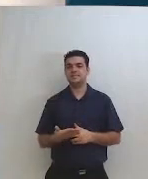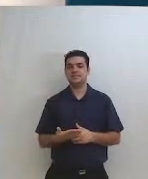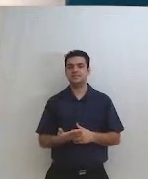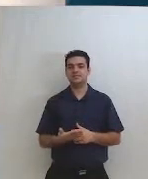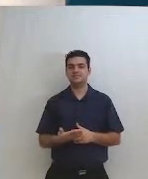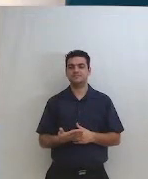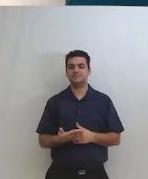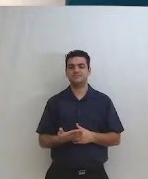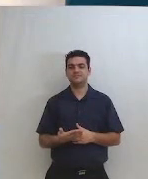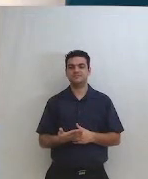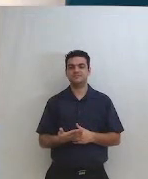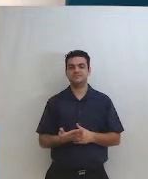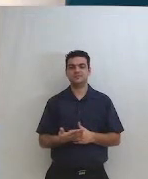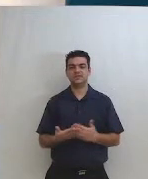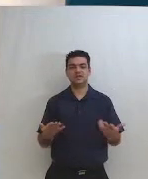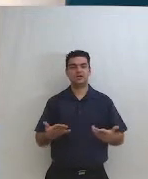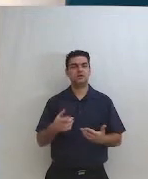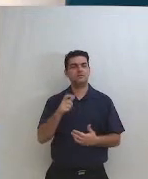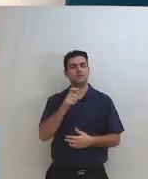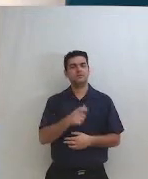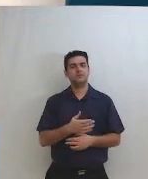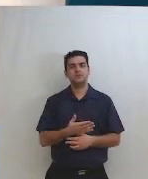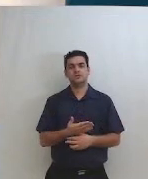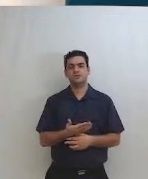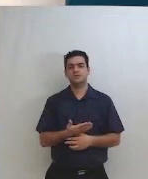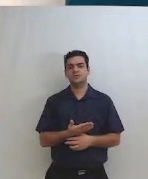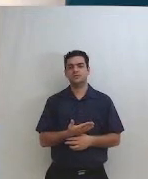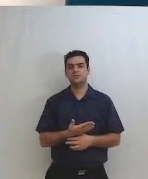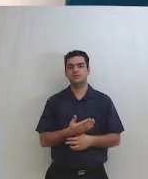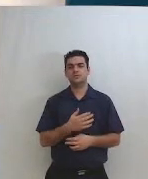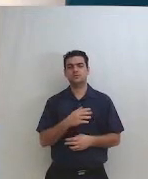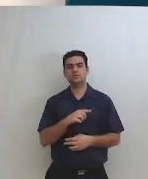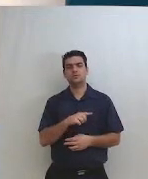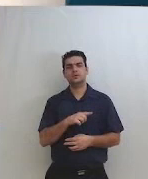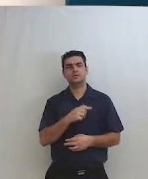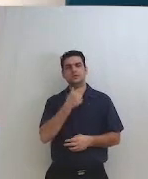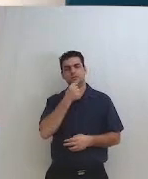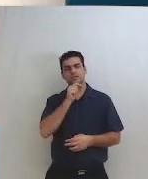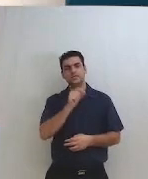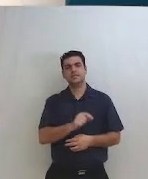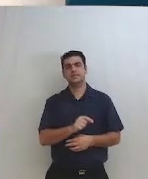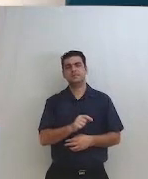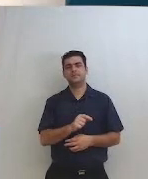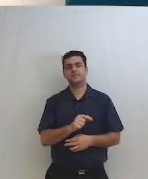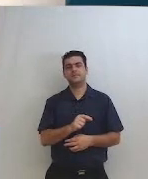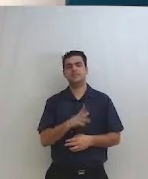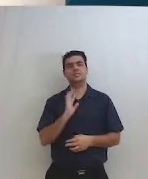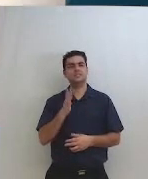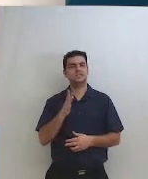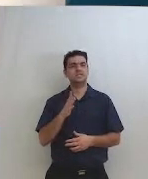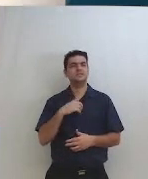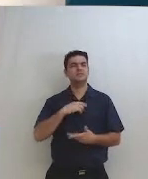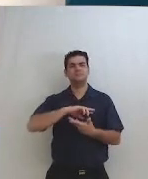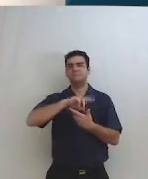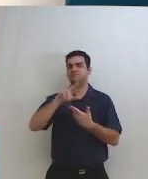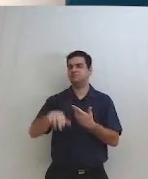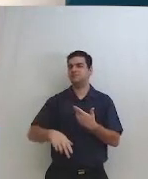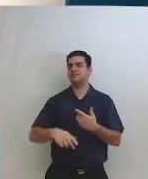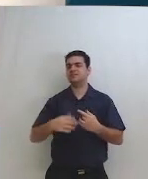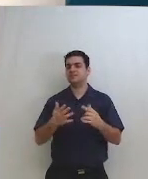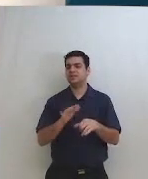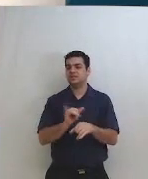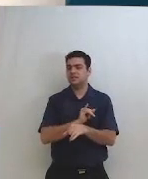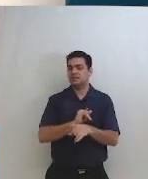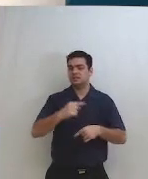o agravante aqui, o Lau Kinshon, esse é um processo, ele respondeu a vários procedimentos e processos e ações